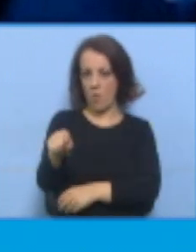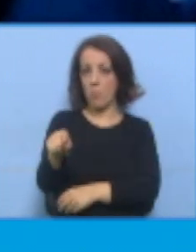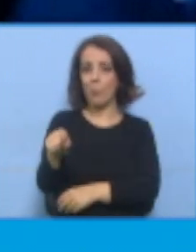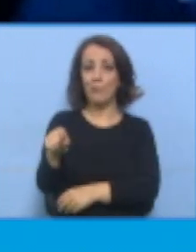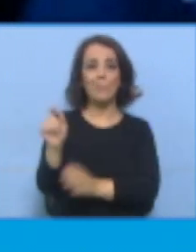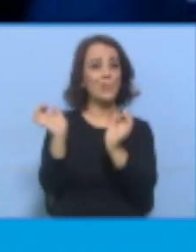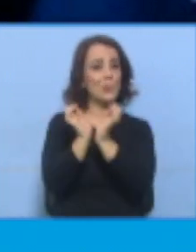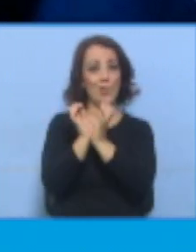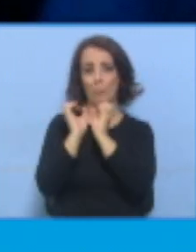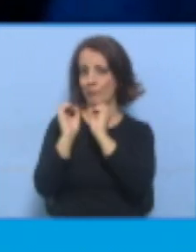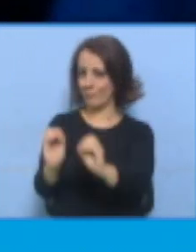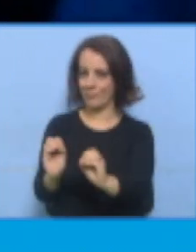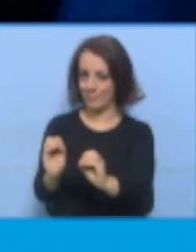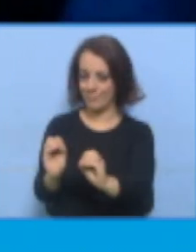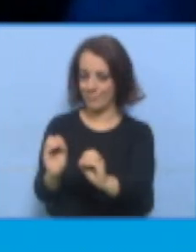social, não têm